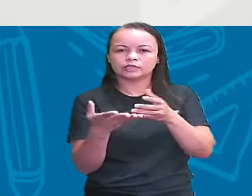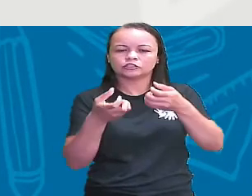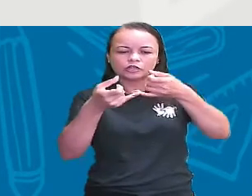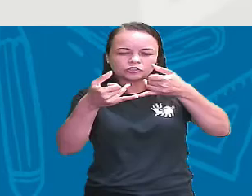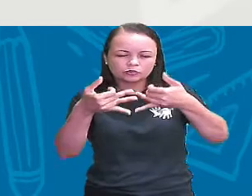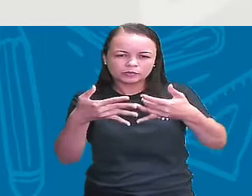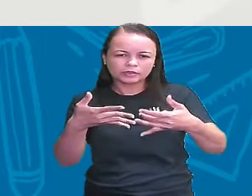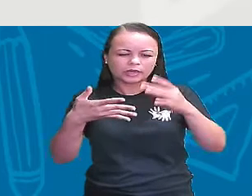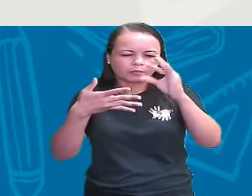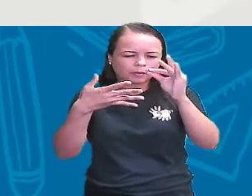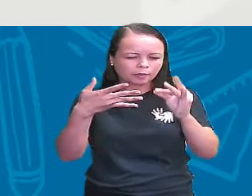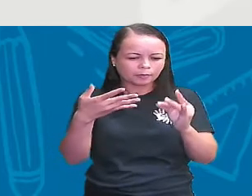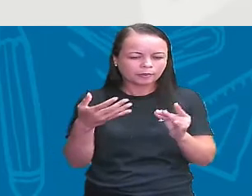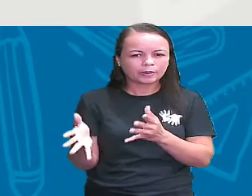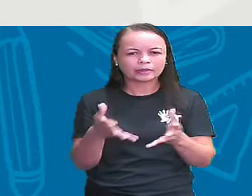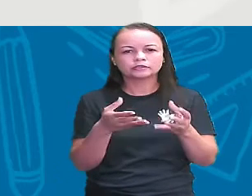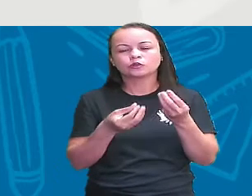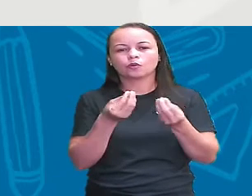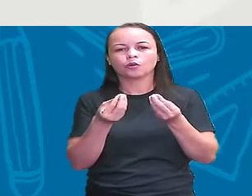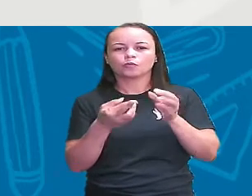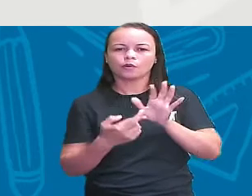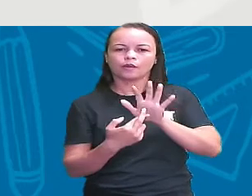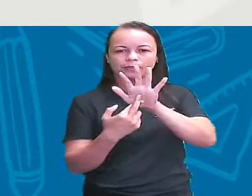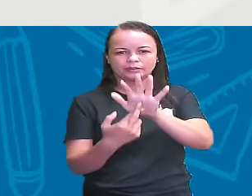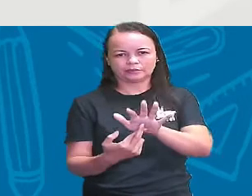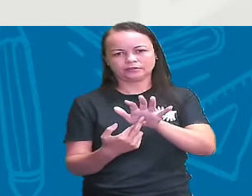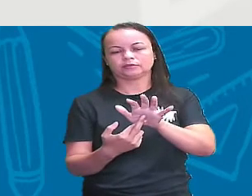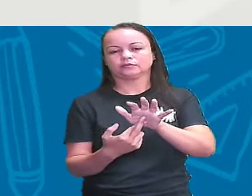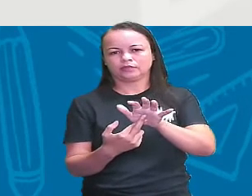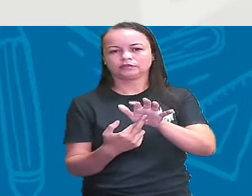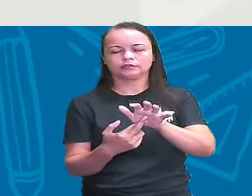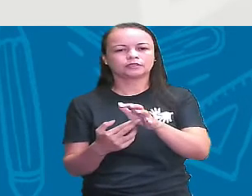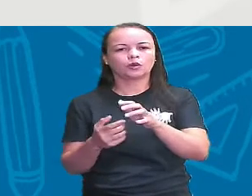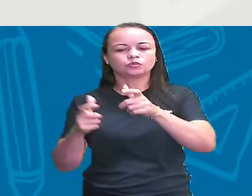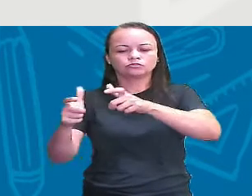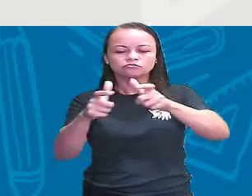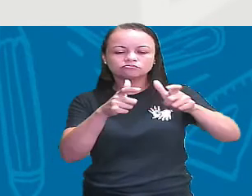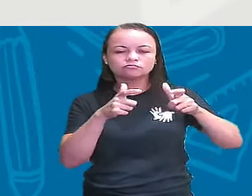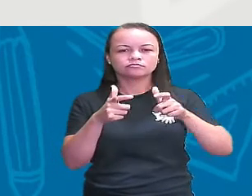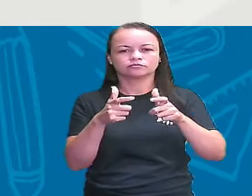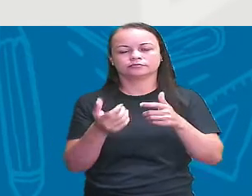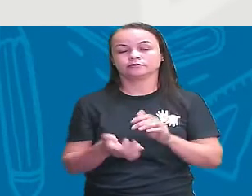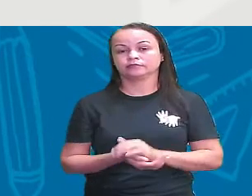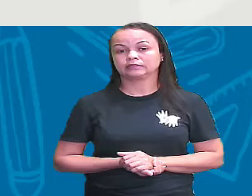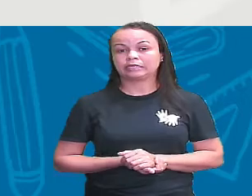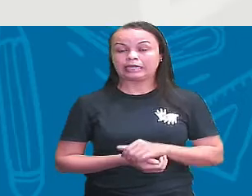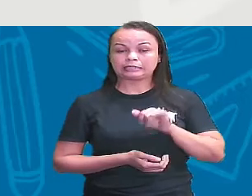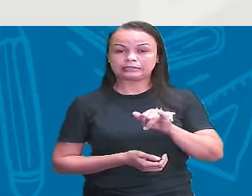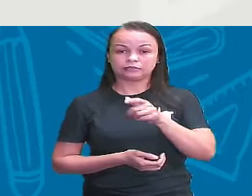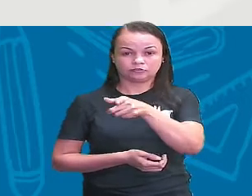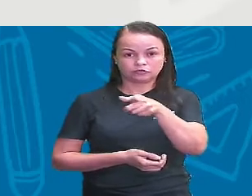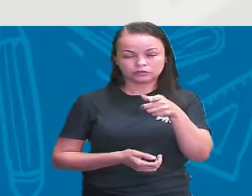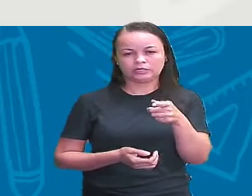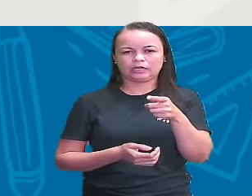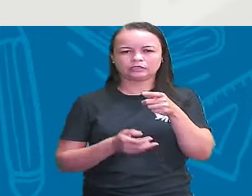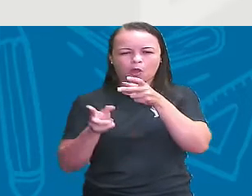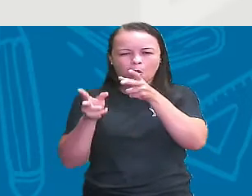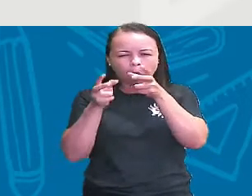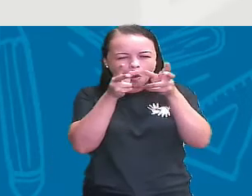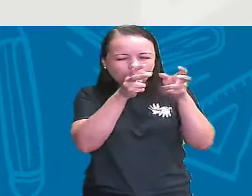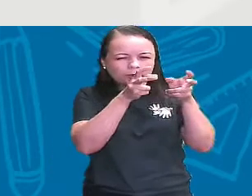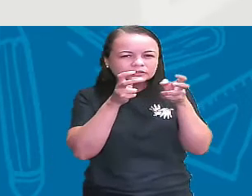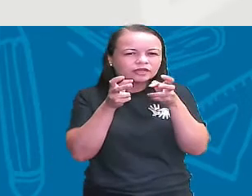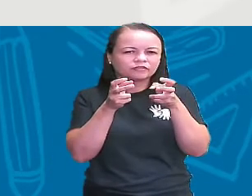Sobre as representações da paisagem. Então, quando você é um observador que vai construir um